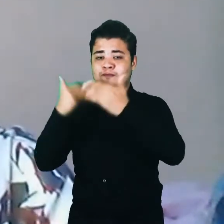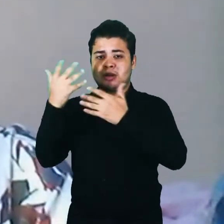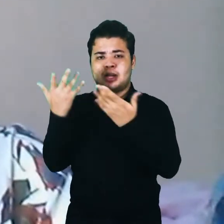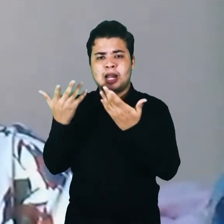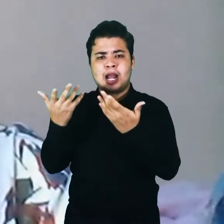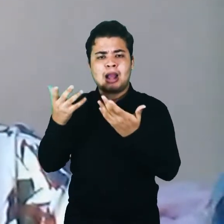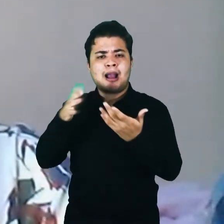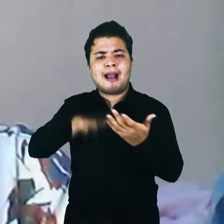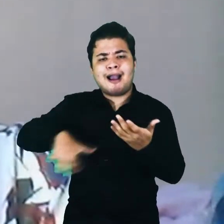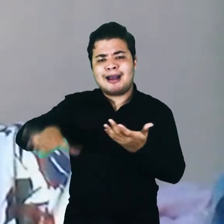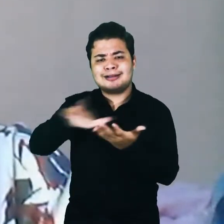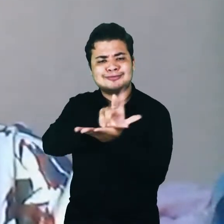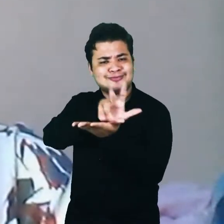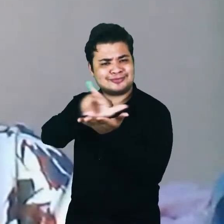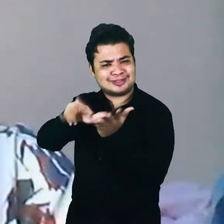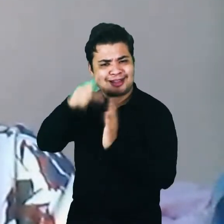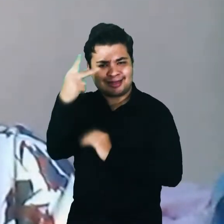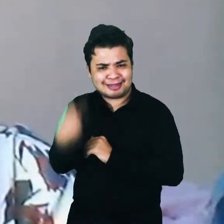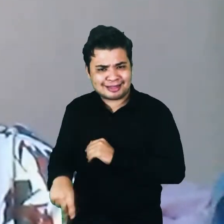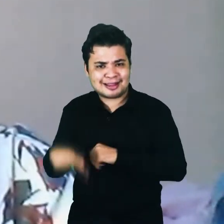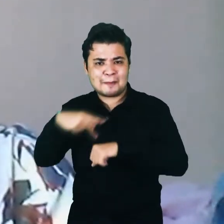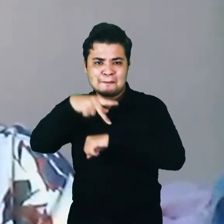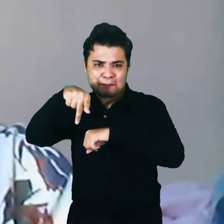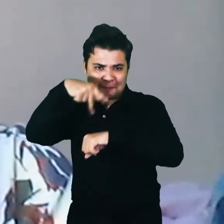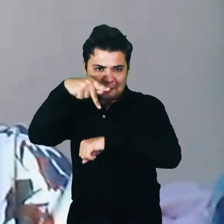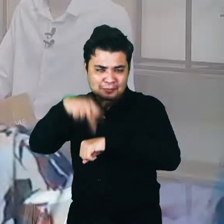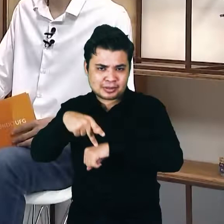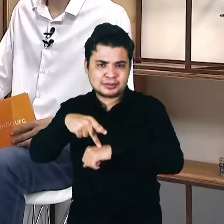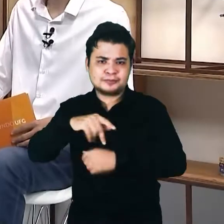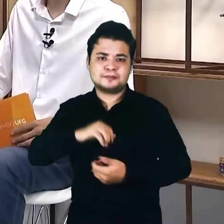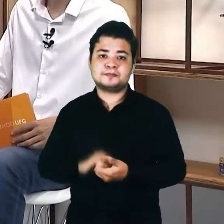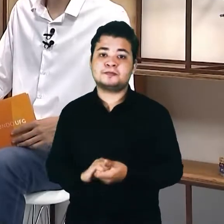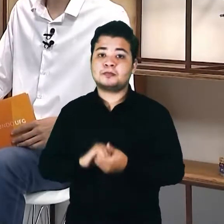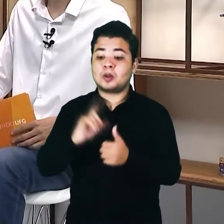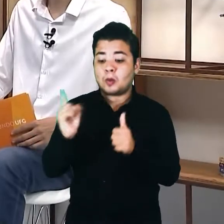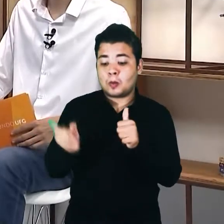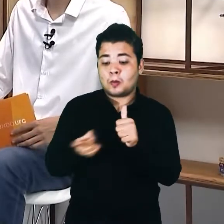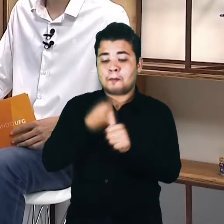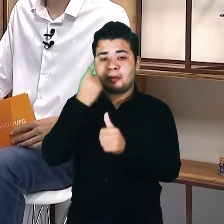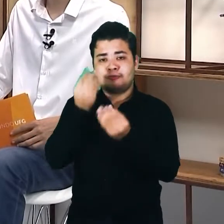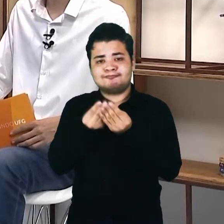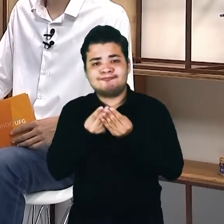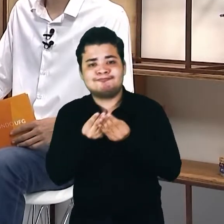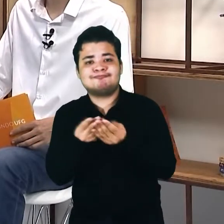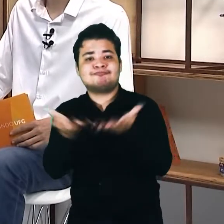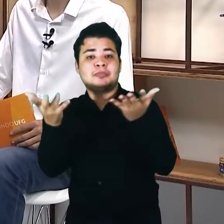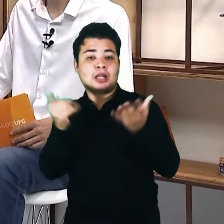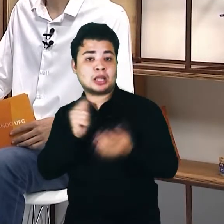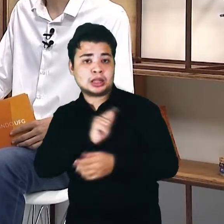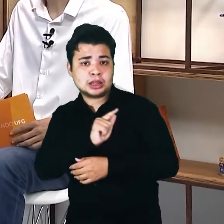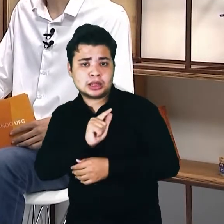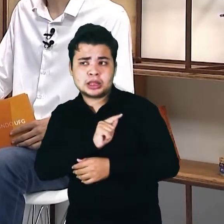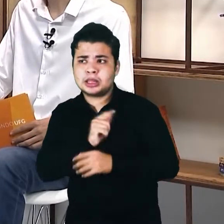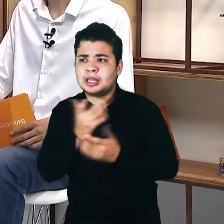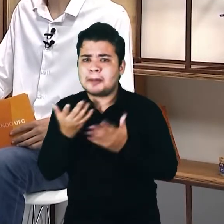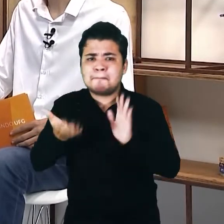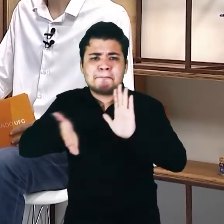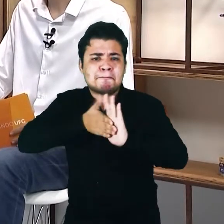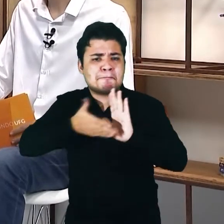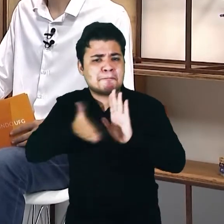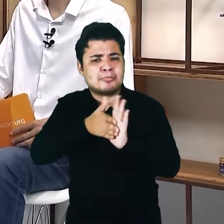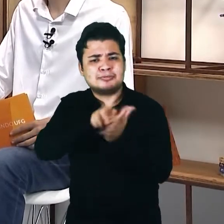país. O primeiro edital foi lançado e nós tivemos, então, várias